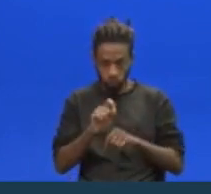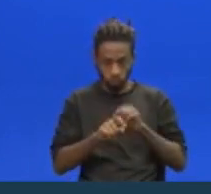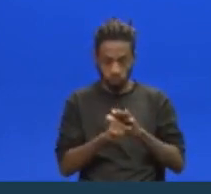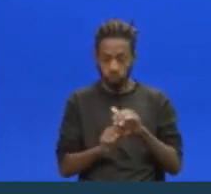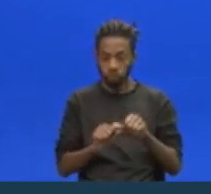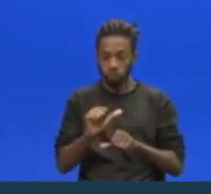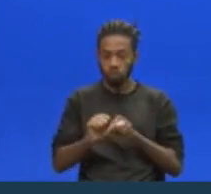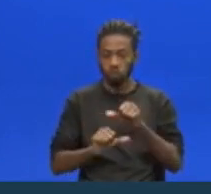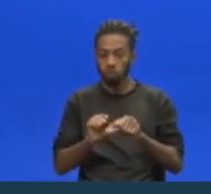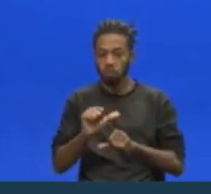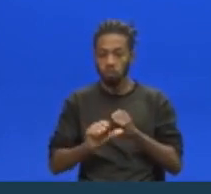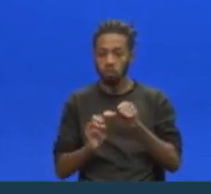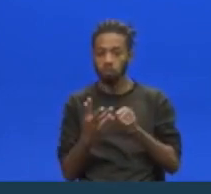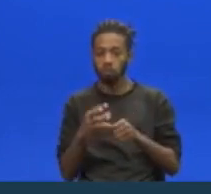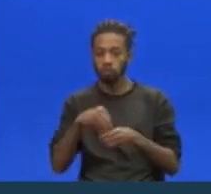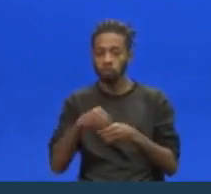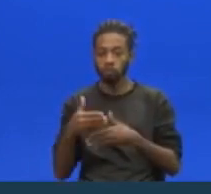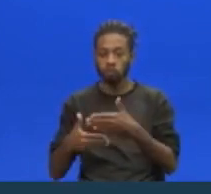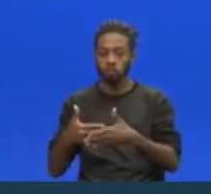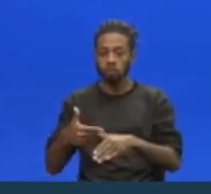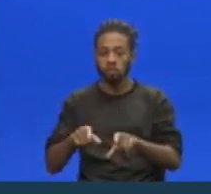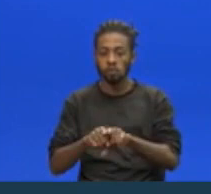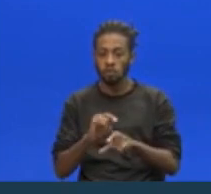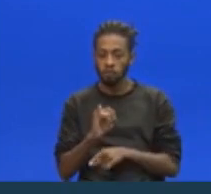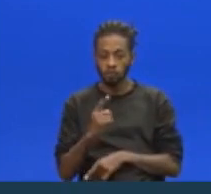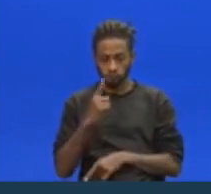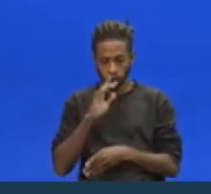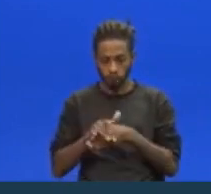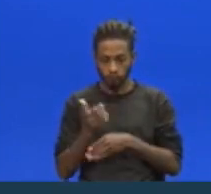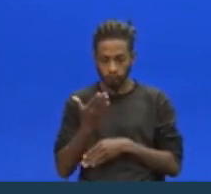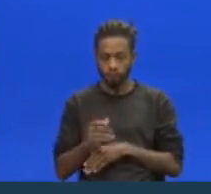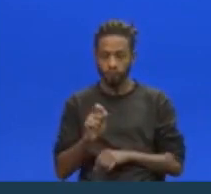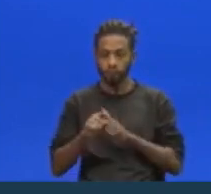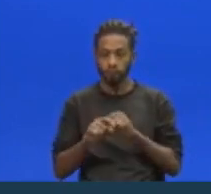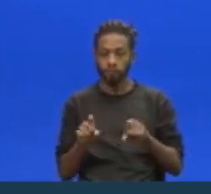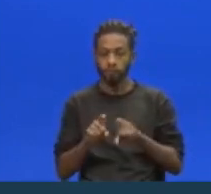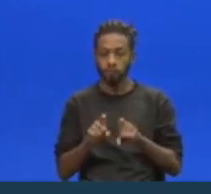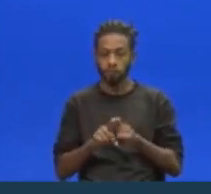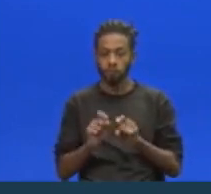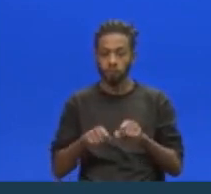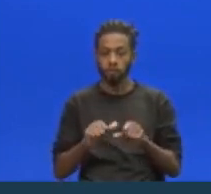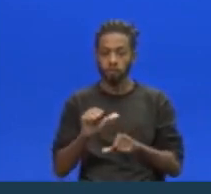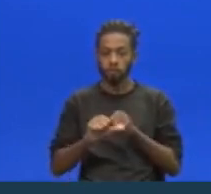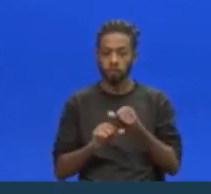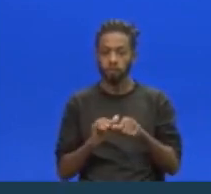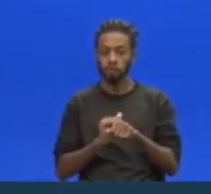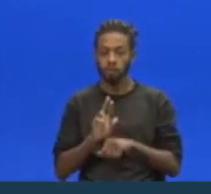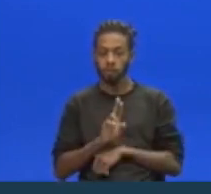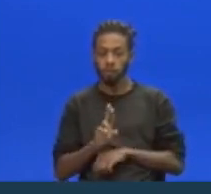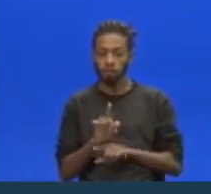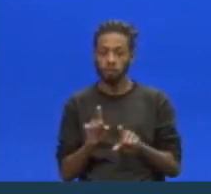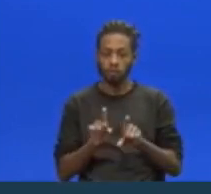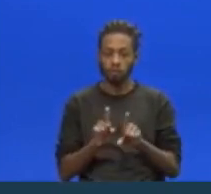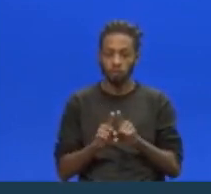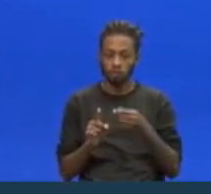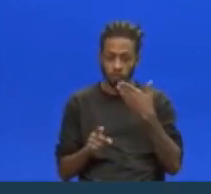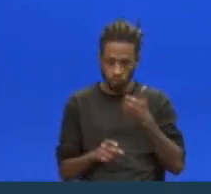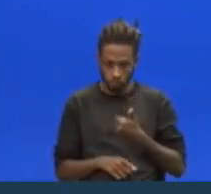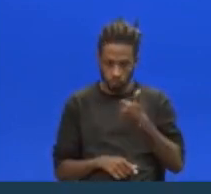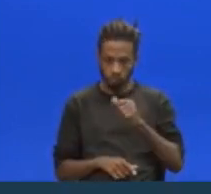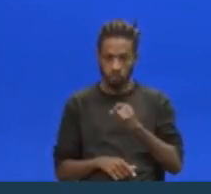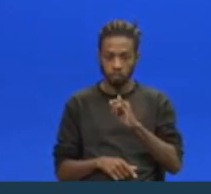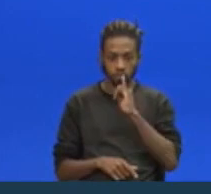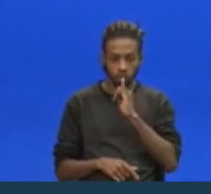mudança no caminho, na evolução de uma determinada doença e, com isso, mudar as estratégias para melhor,